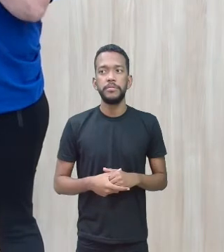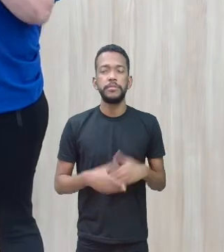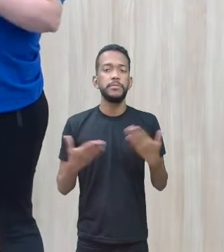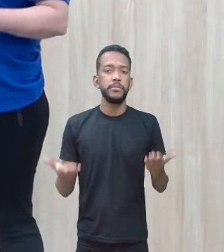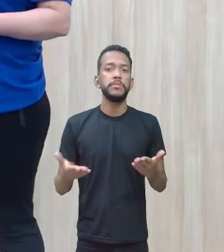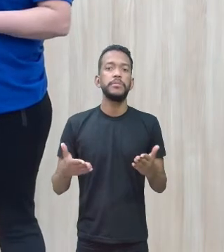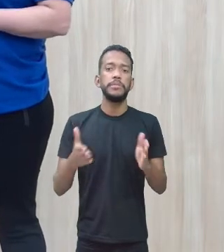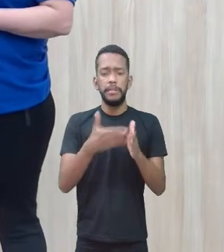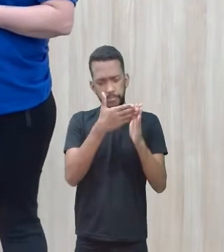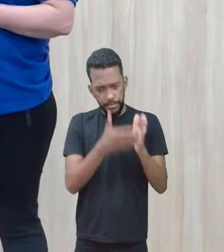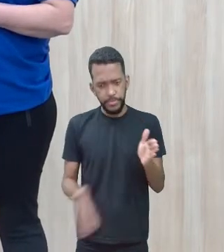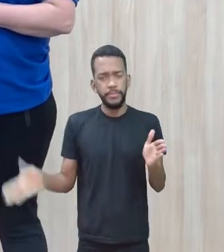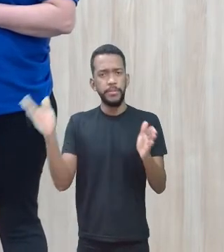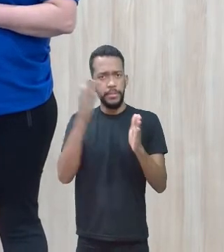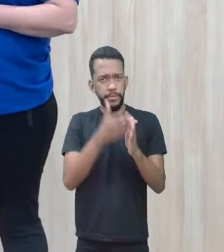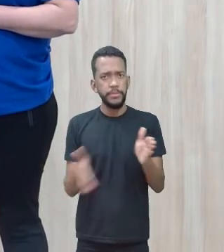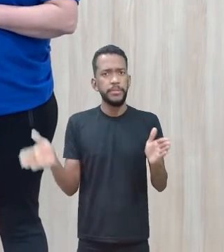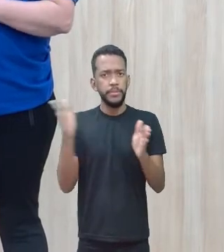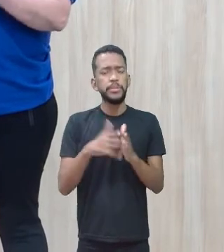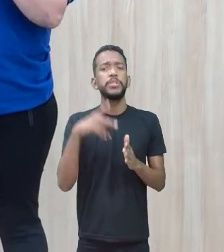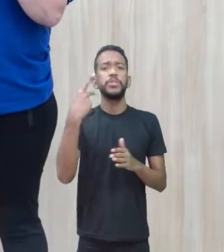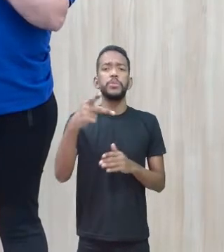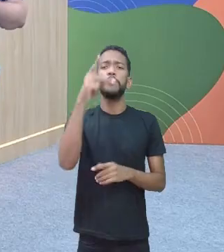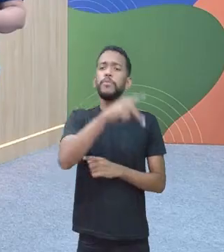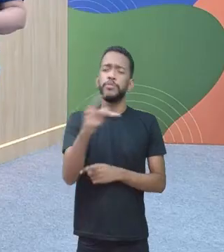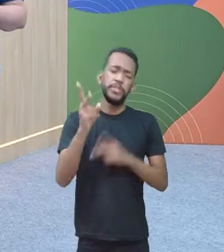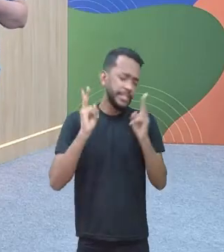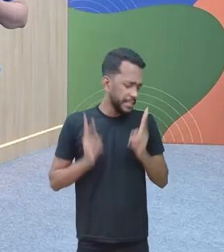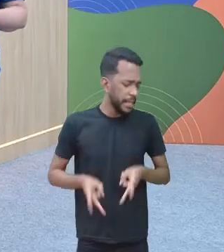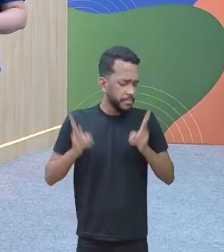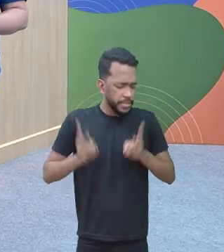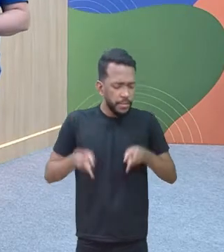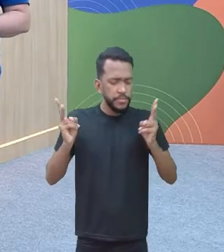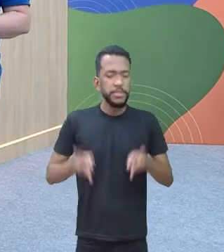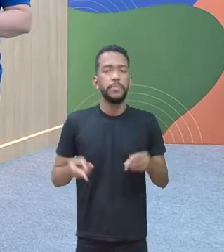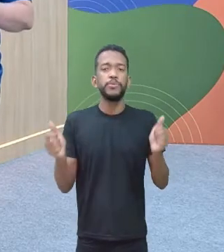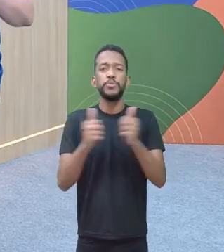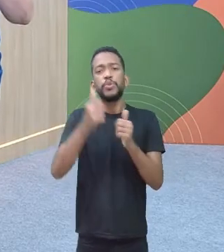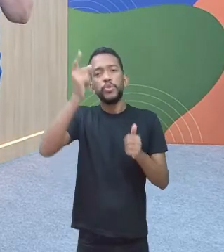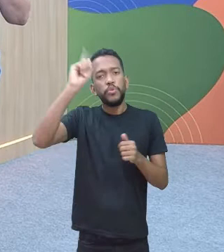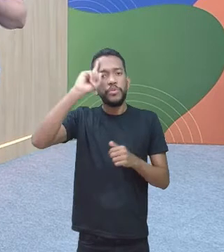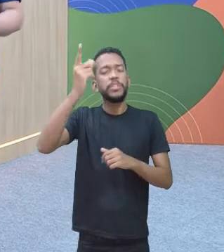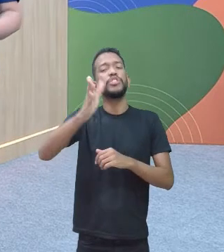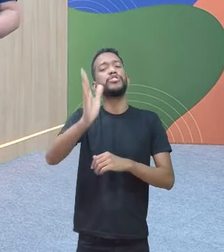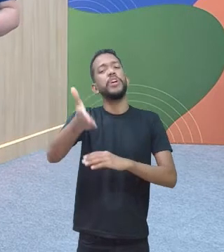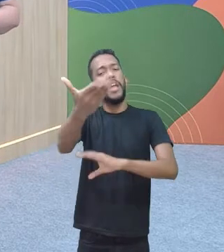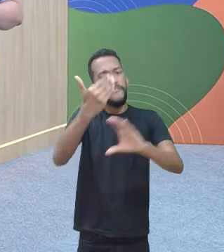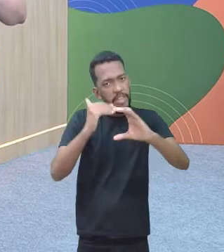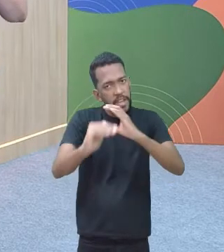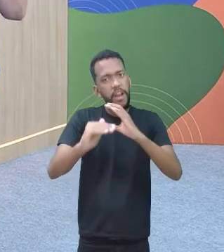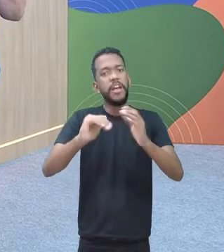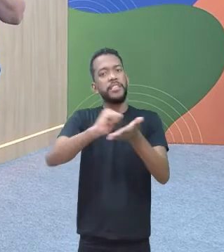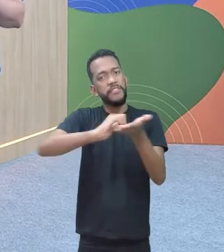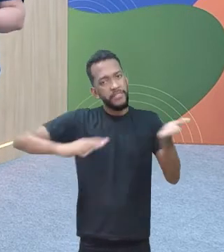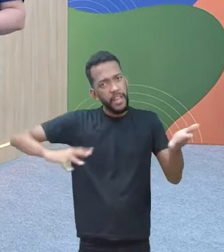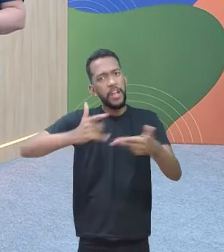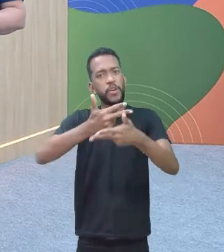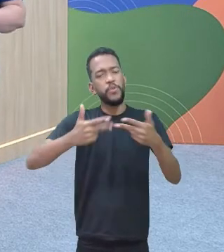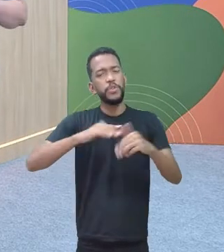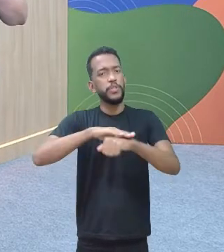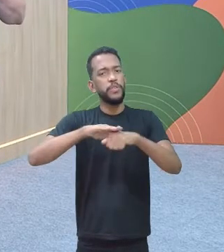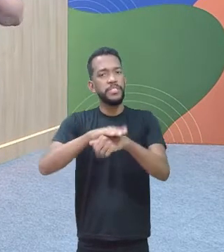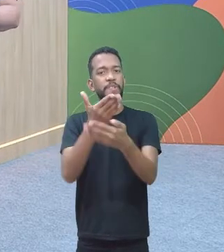todos os semestres pela sua professora que está com você diariamente, enviando as atividades, conversando com